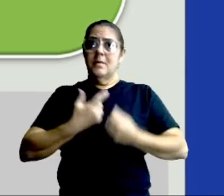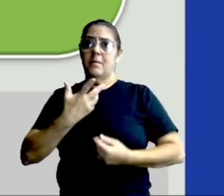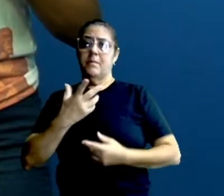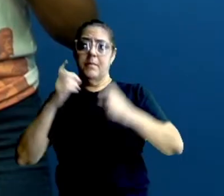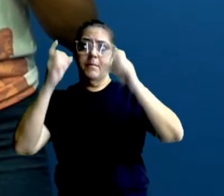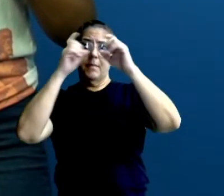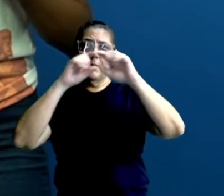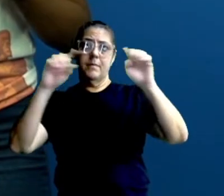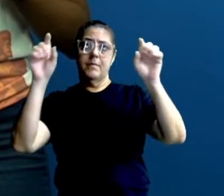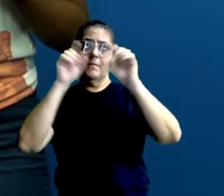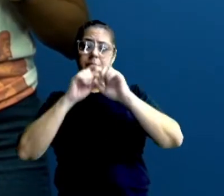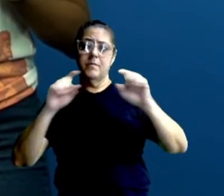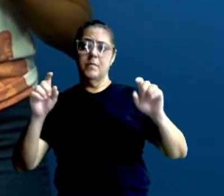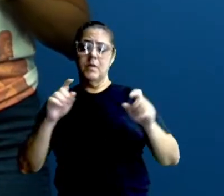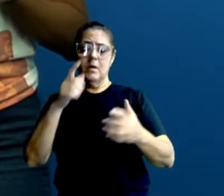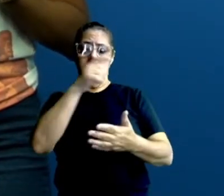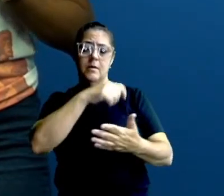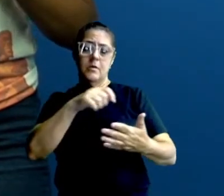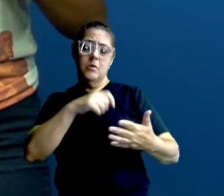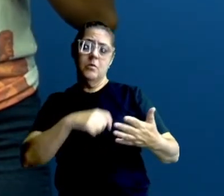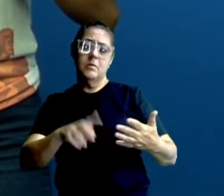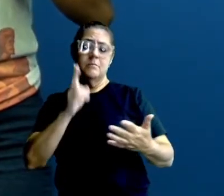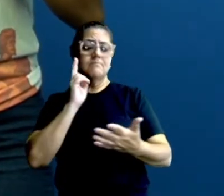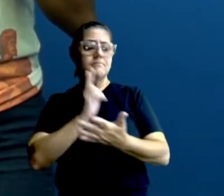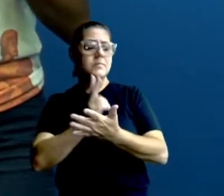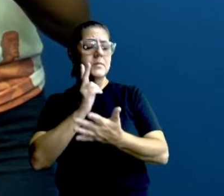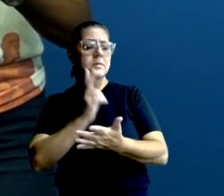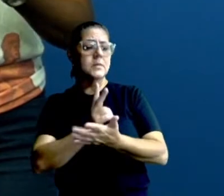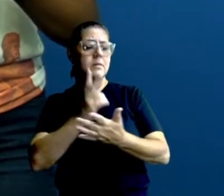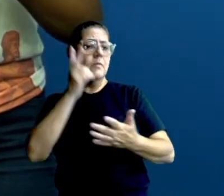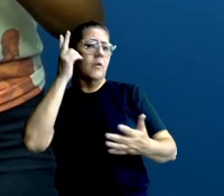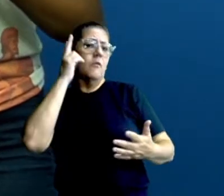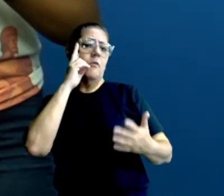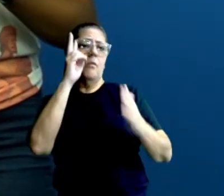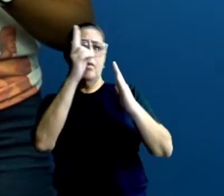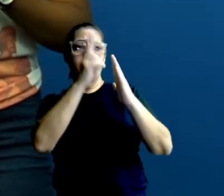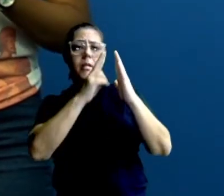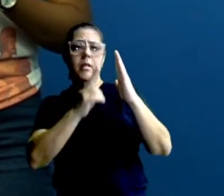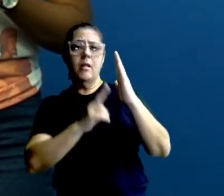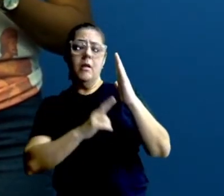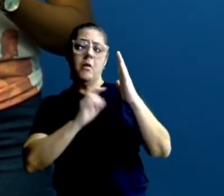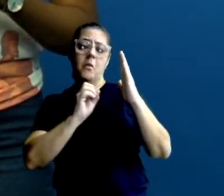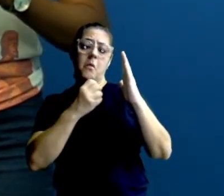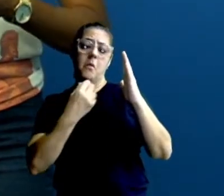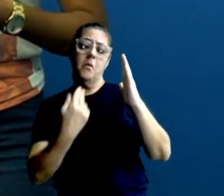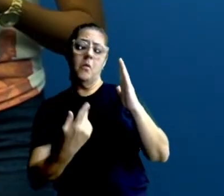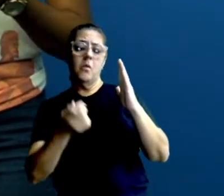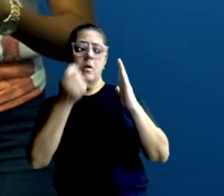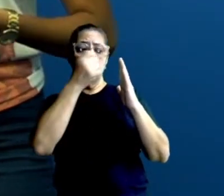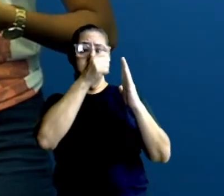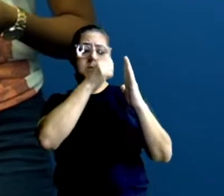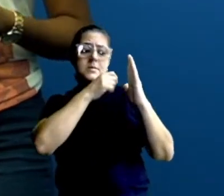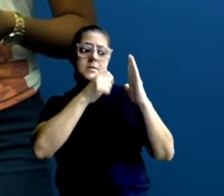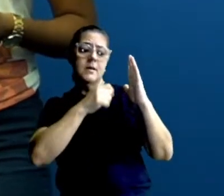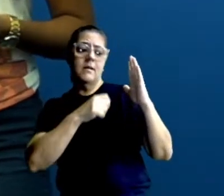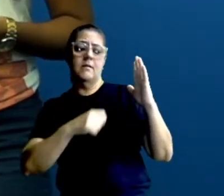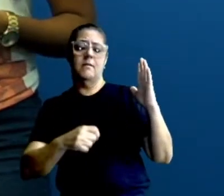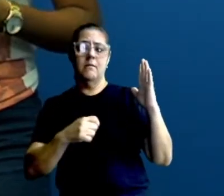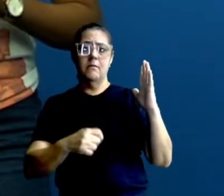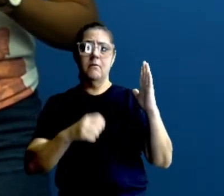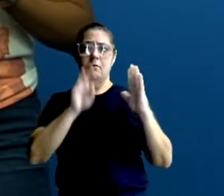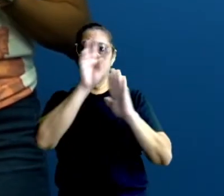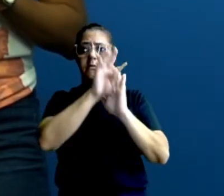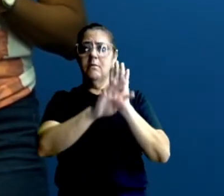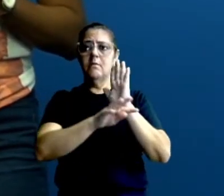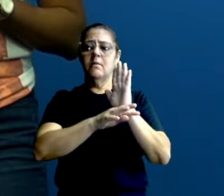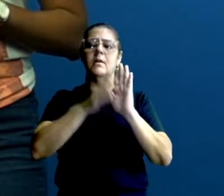então se você. A isso aí toda vez que você for ler um texto Toda vez que você tiver contato a construção de